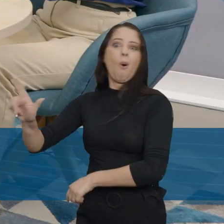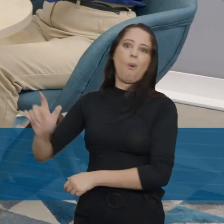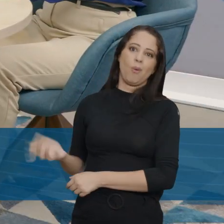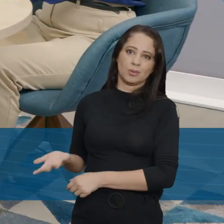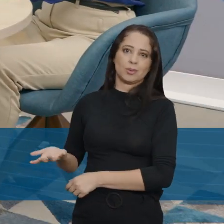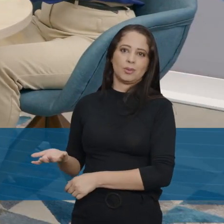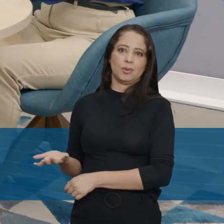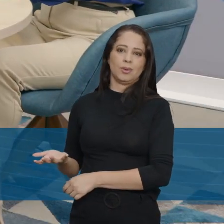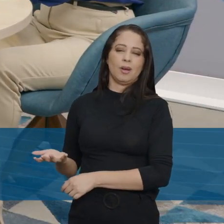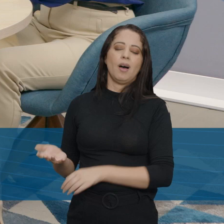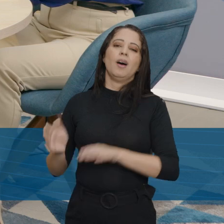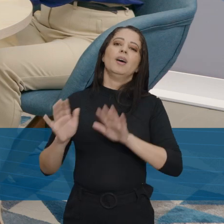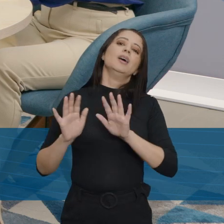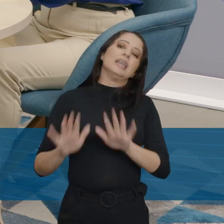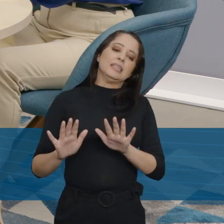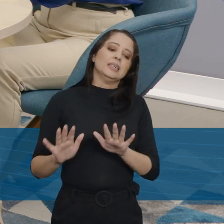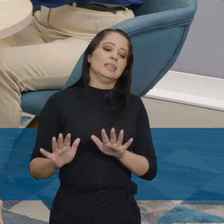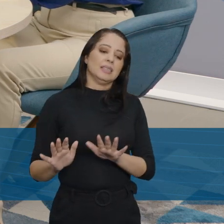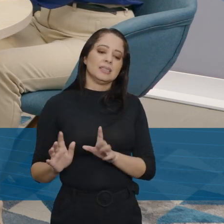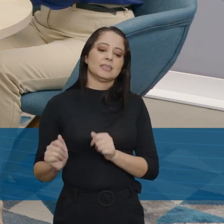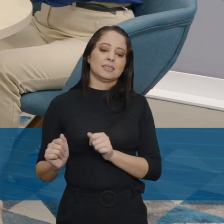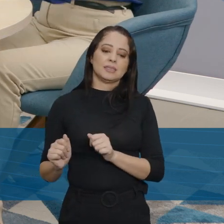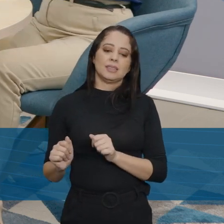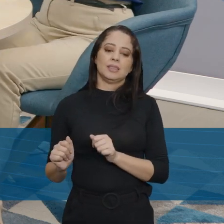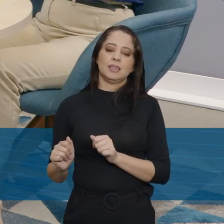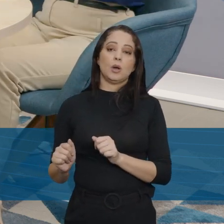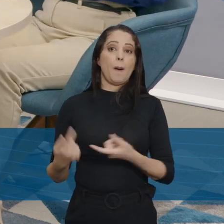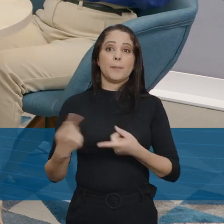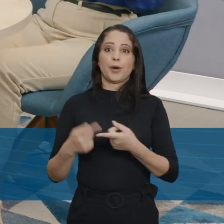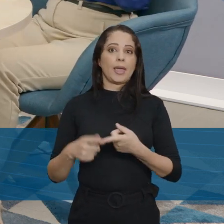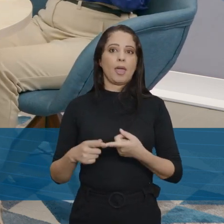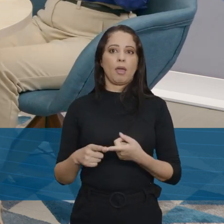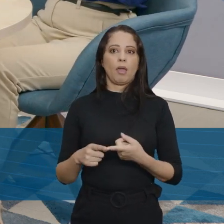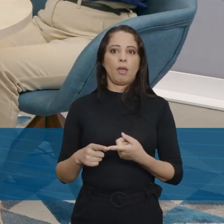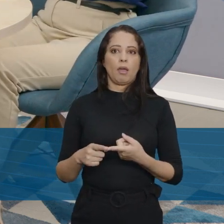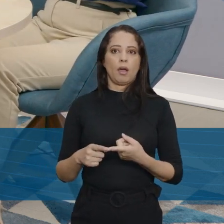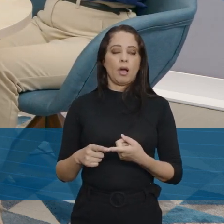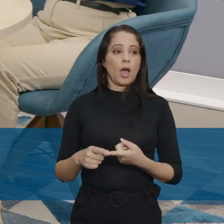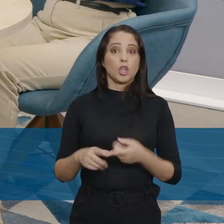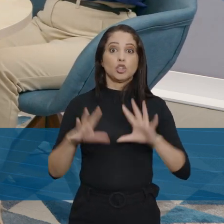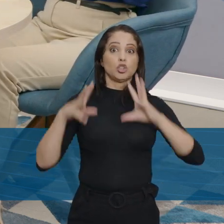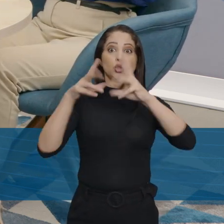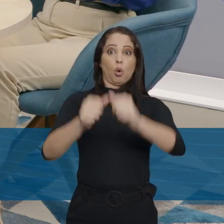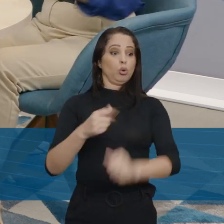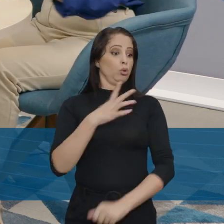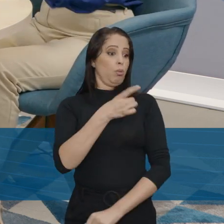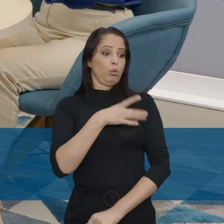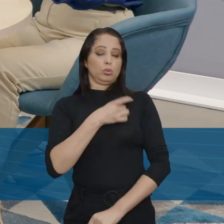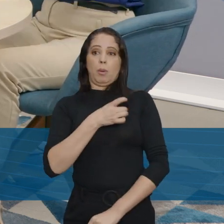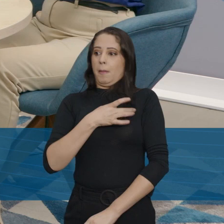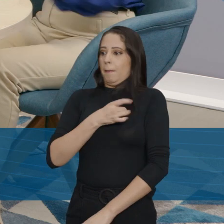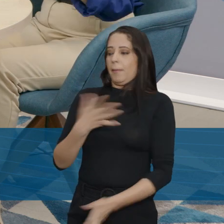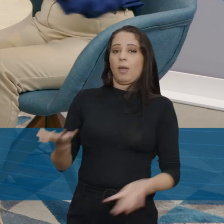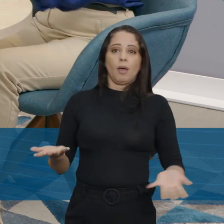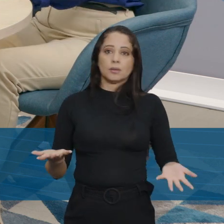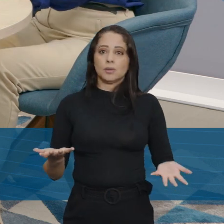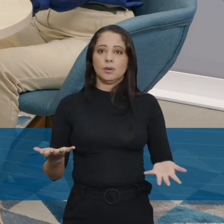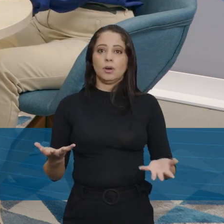uma comunidade forte, né? Sim, porque, do contrário, né? todo mundo tem medo de todo mundo, a gente acaba não